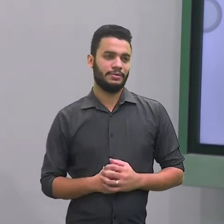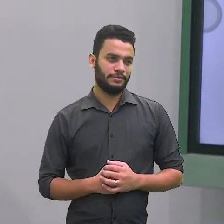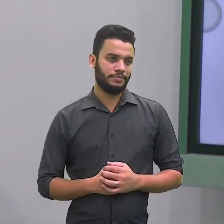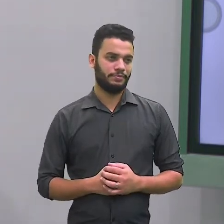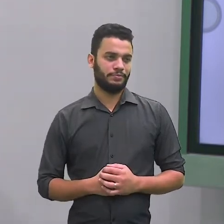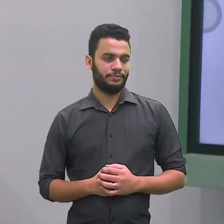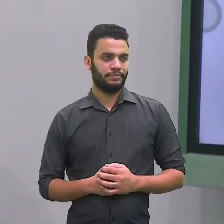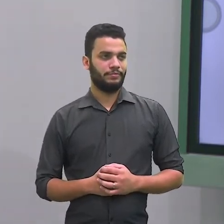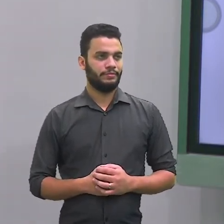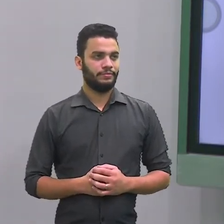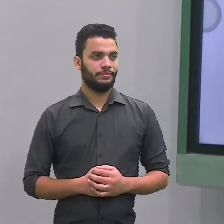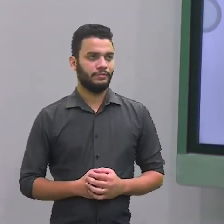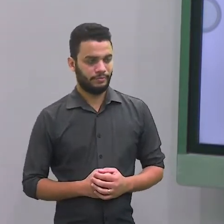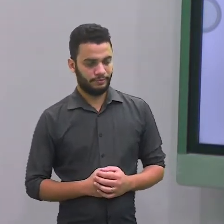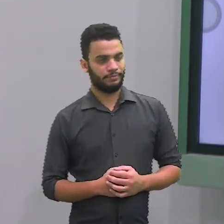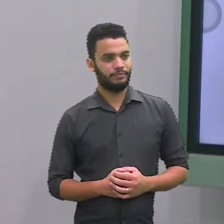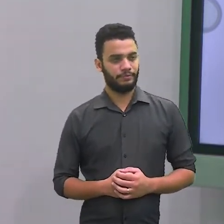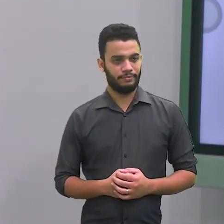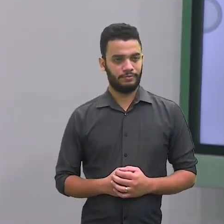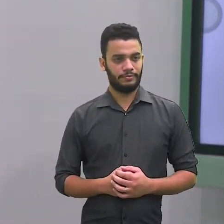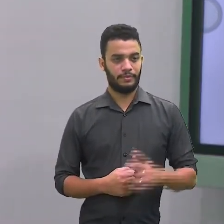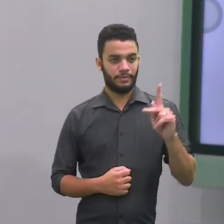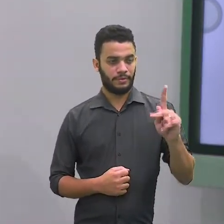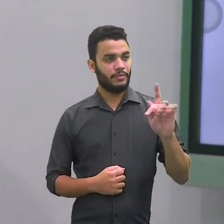Perturbada. Perturbada.